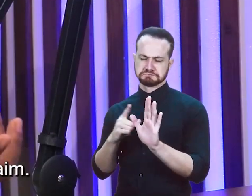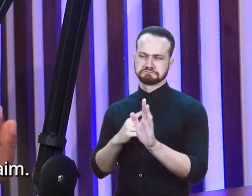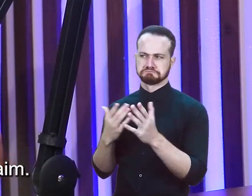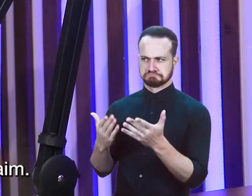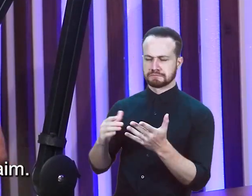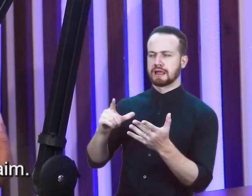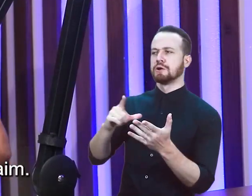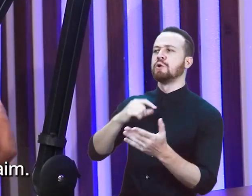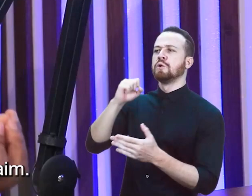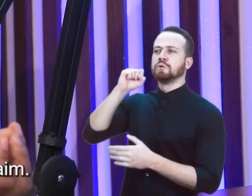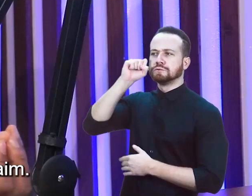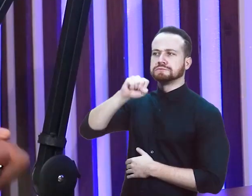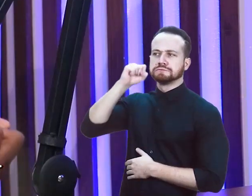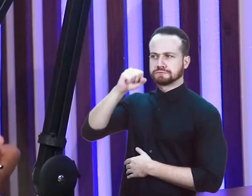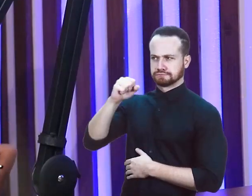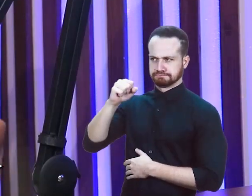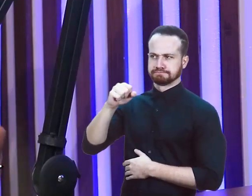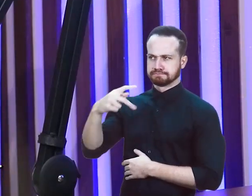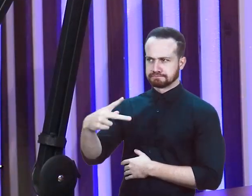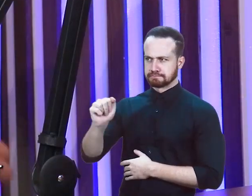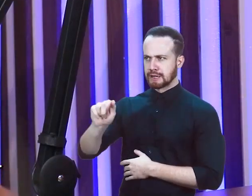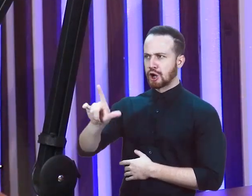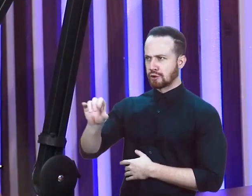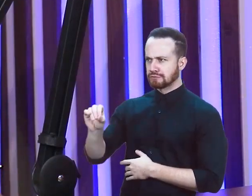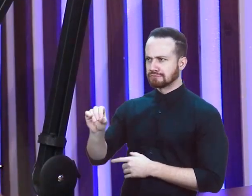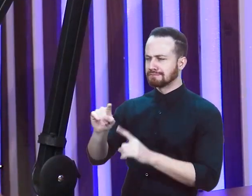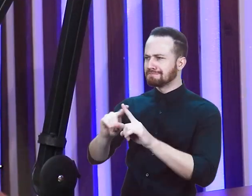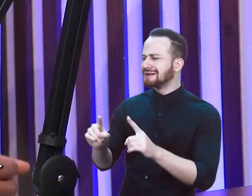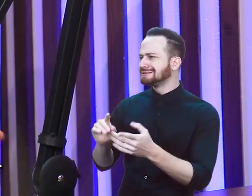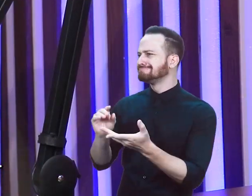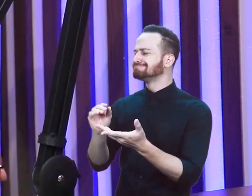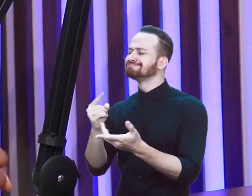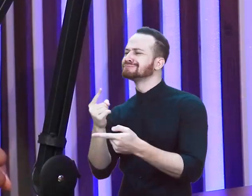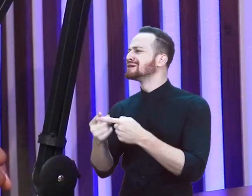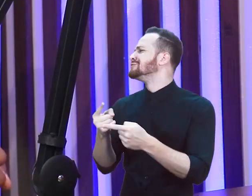um senador, Paulo Paim. Por que ele não foi o relator